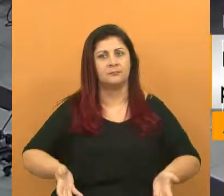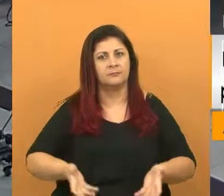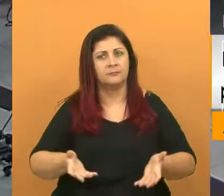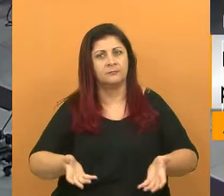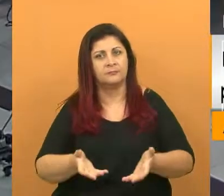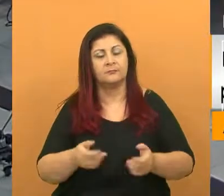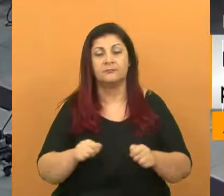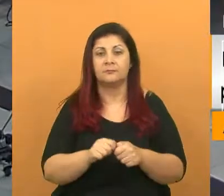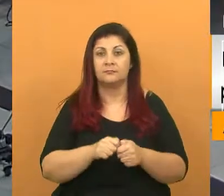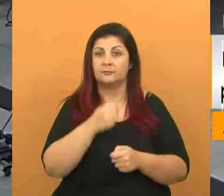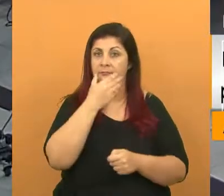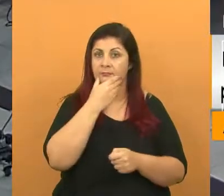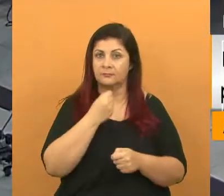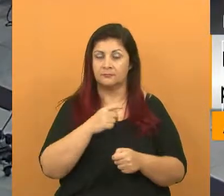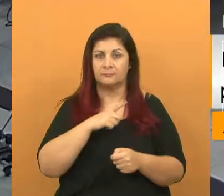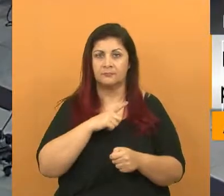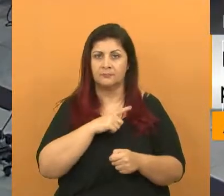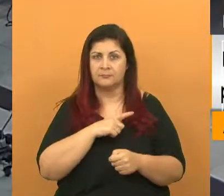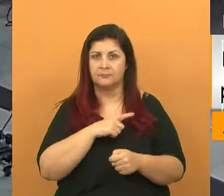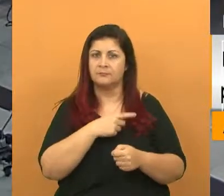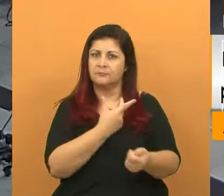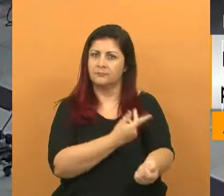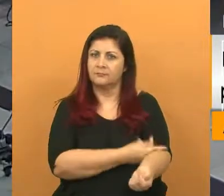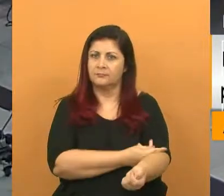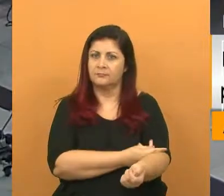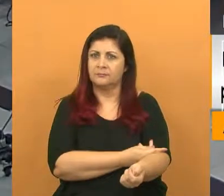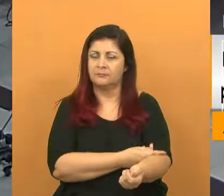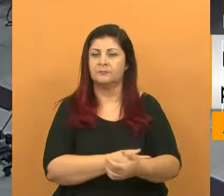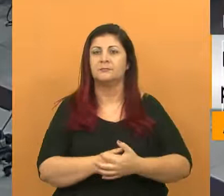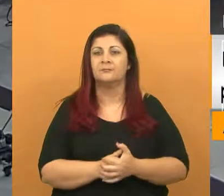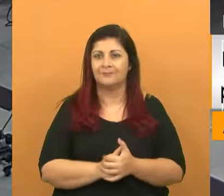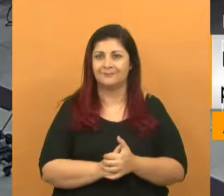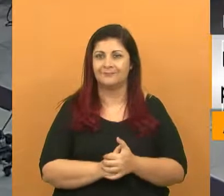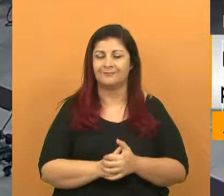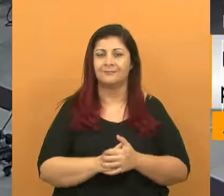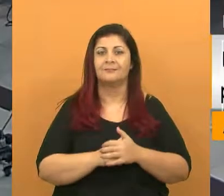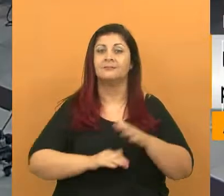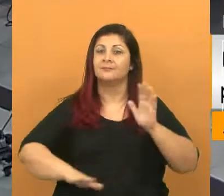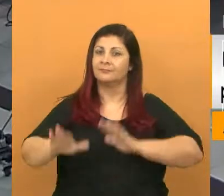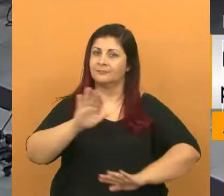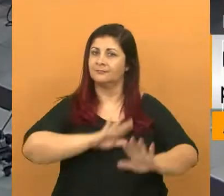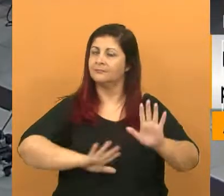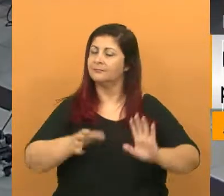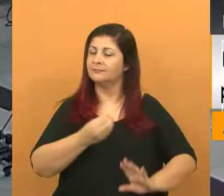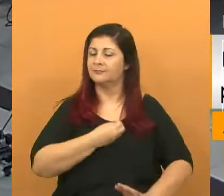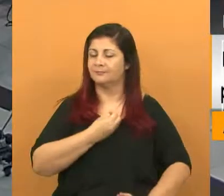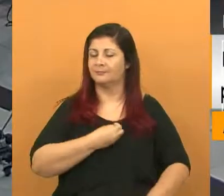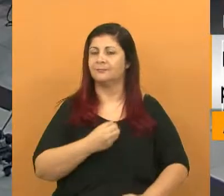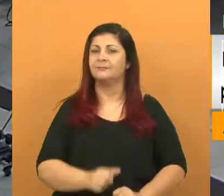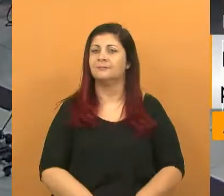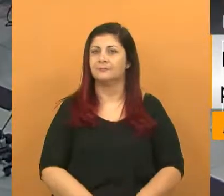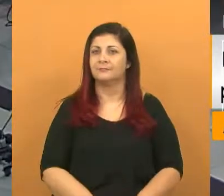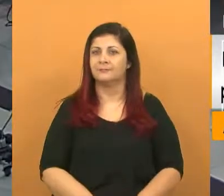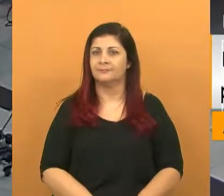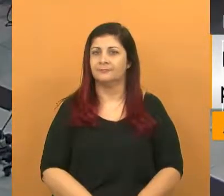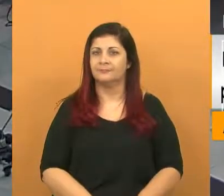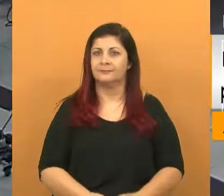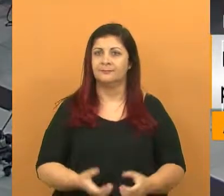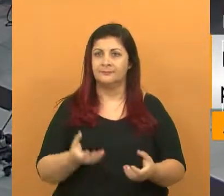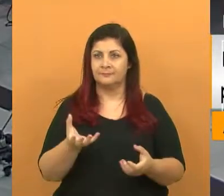homem tenha acesso a esses exames para preservar a sua vida, né? Mas eu queria aqui